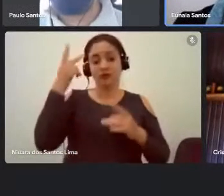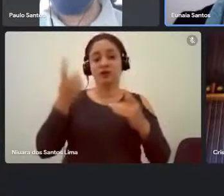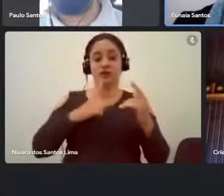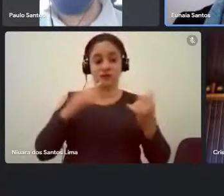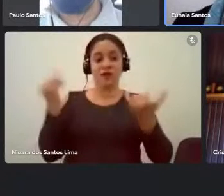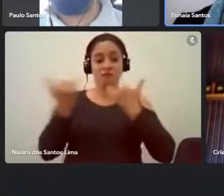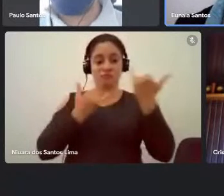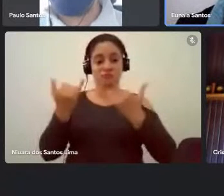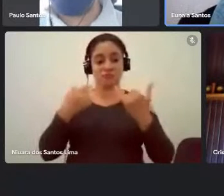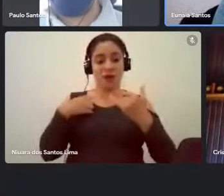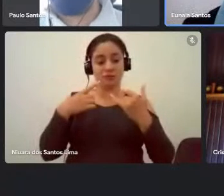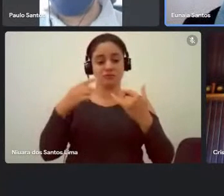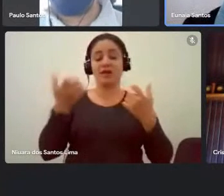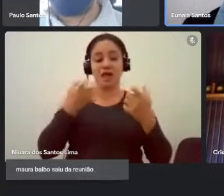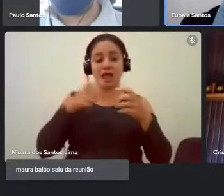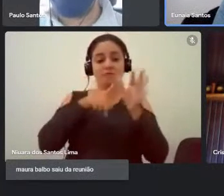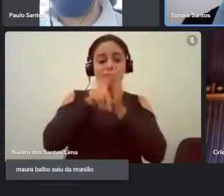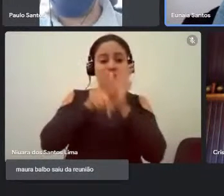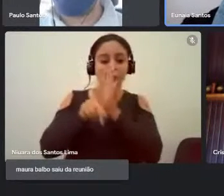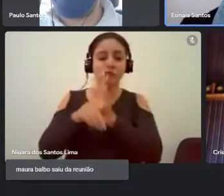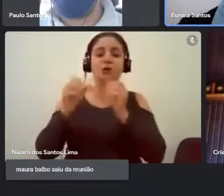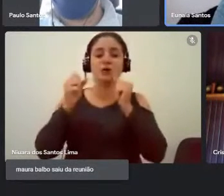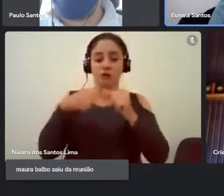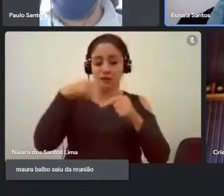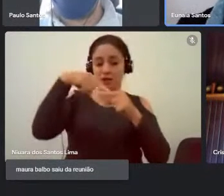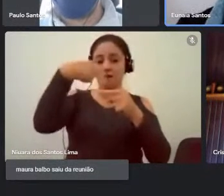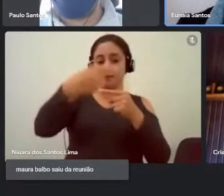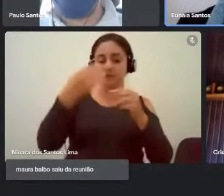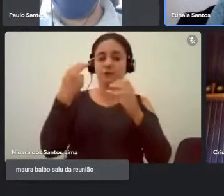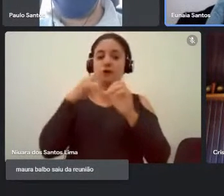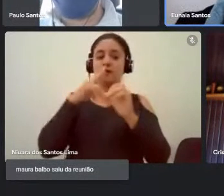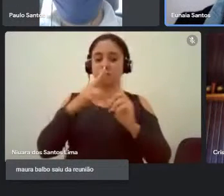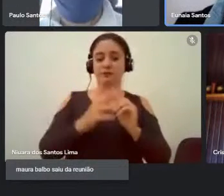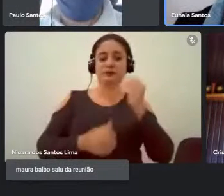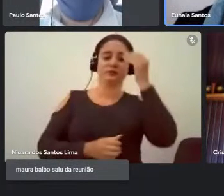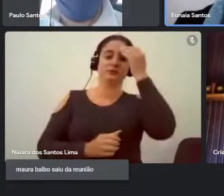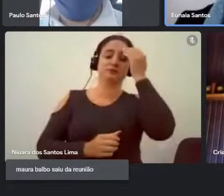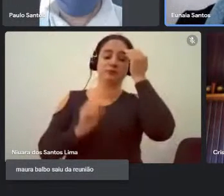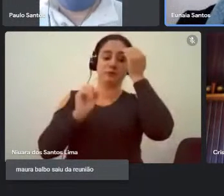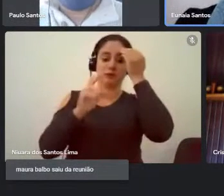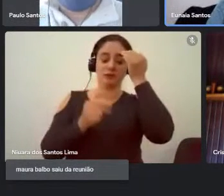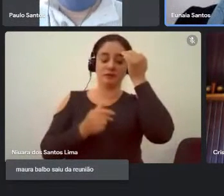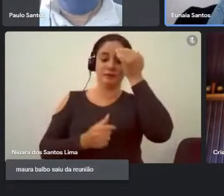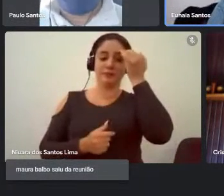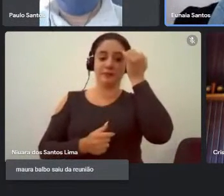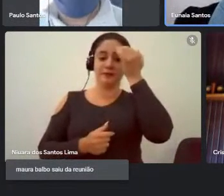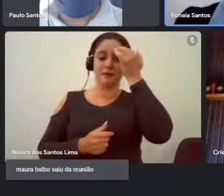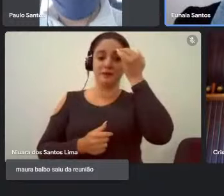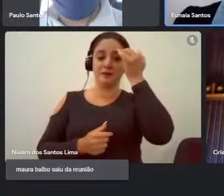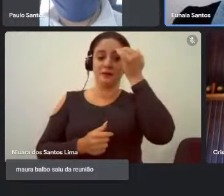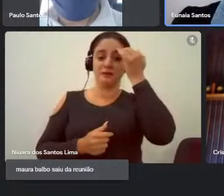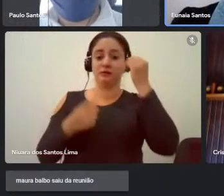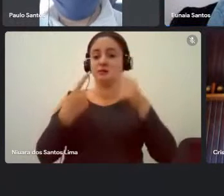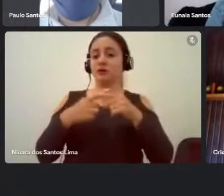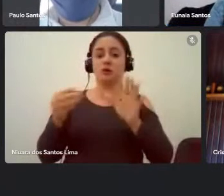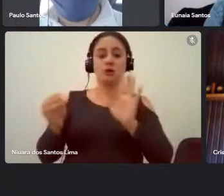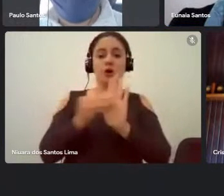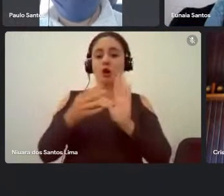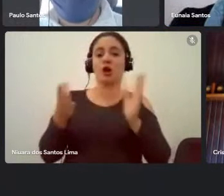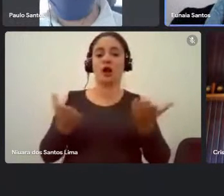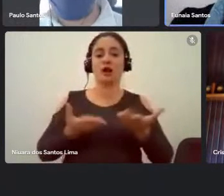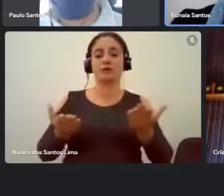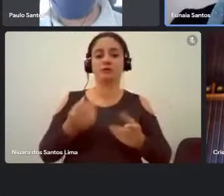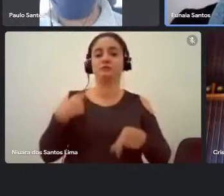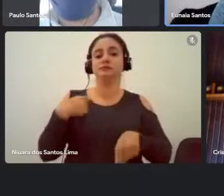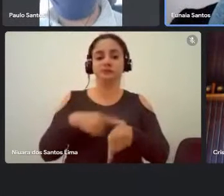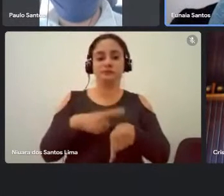questionamento, vocês coloquem no chat que logo demais estaremos respondendo para vocês, certo? Porque não coloco agora, porque o meu